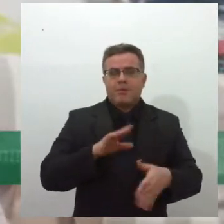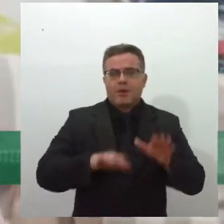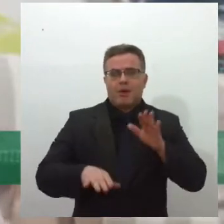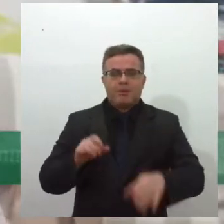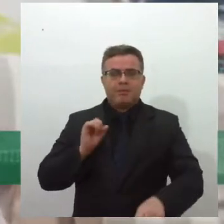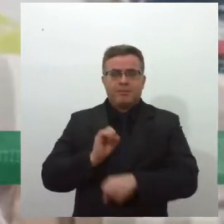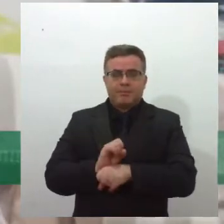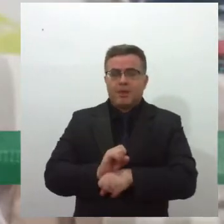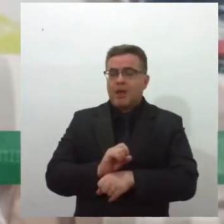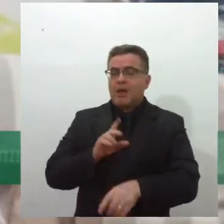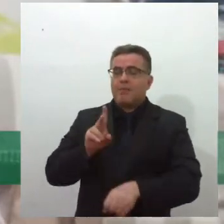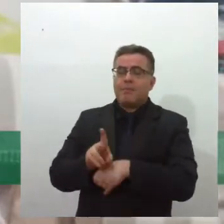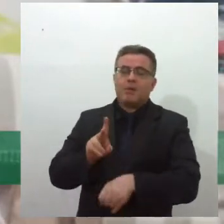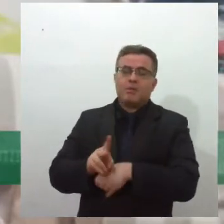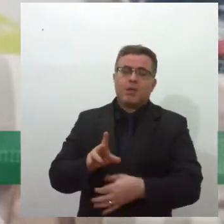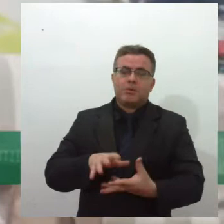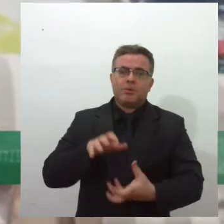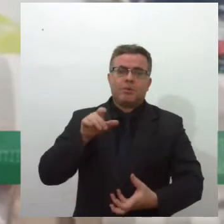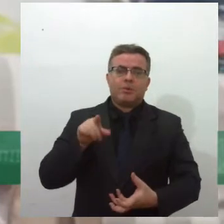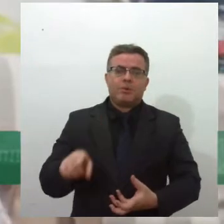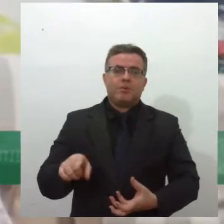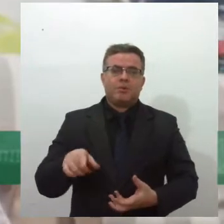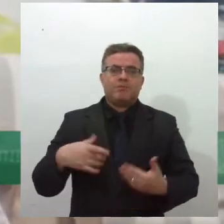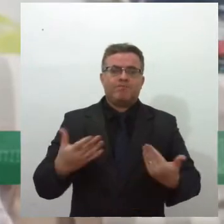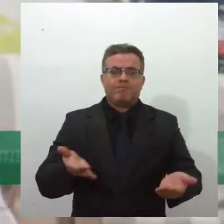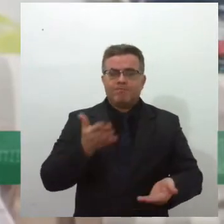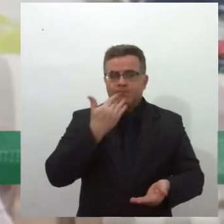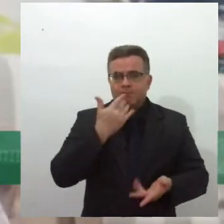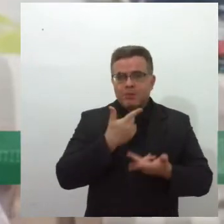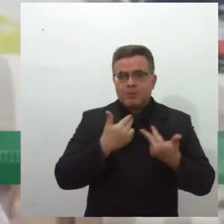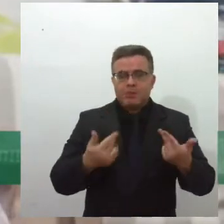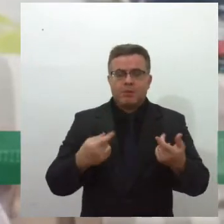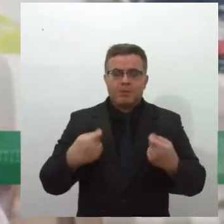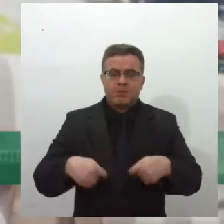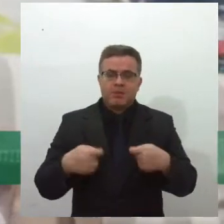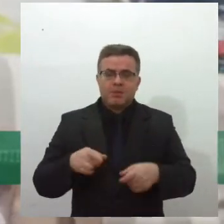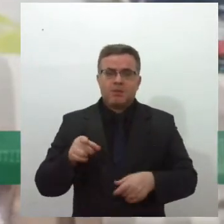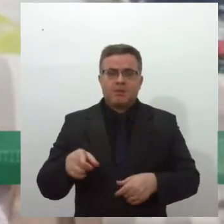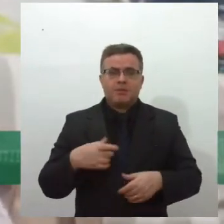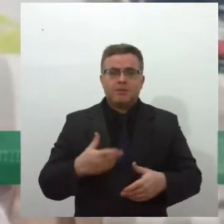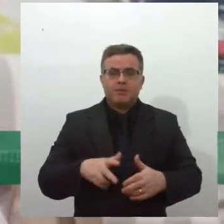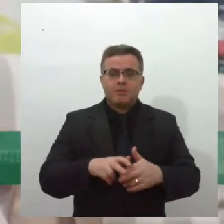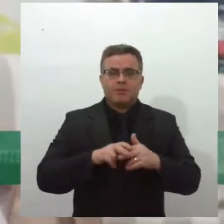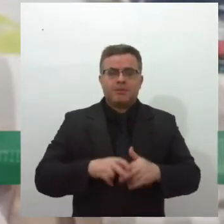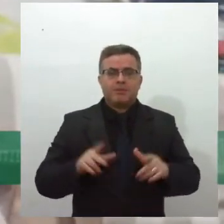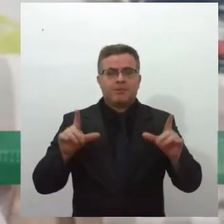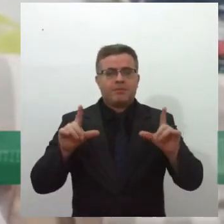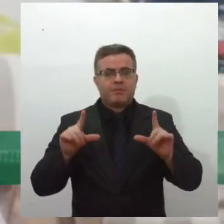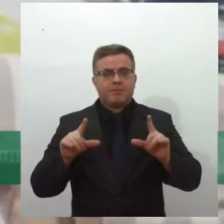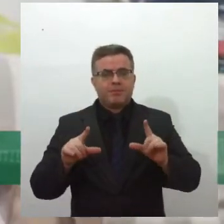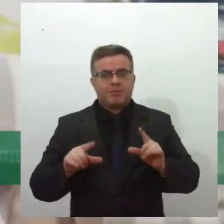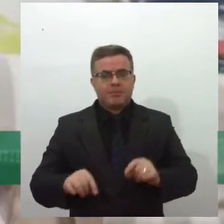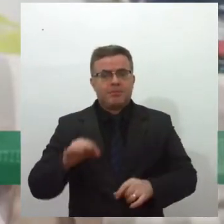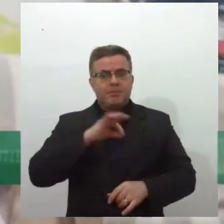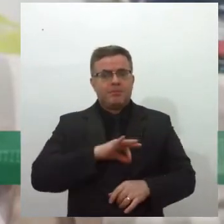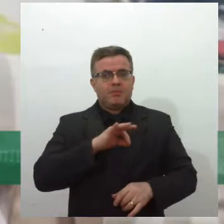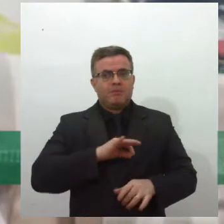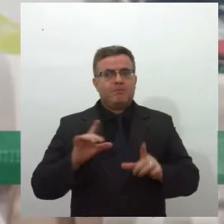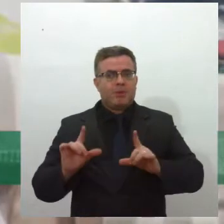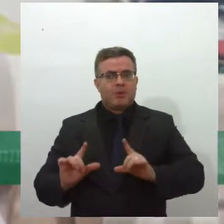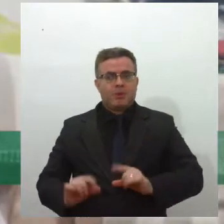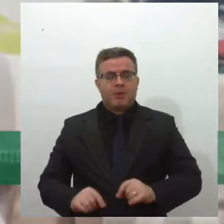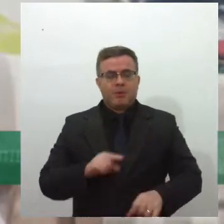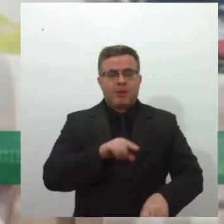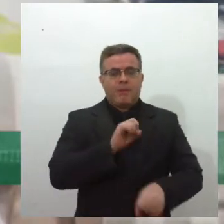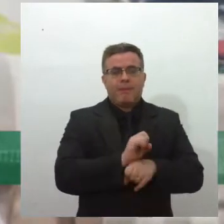cuidar desse idoso debilitado que precisa de reabilitação. Então, você tem uma redução global da renda da família, porque alguém está parando